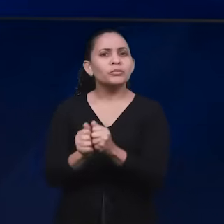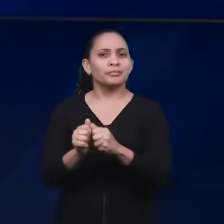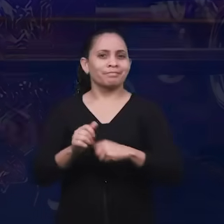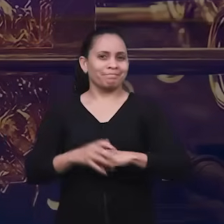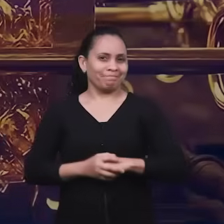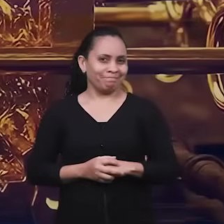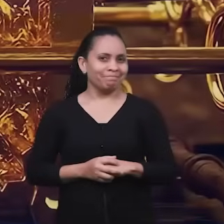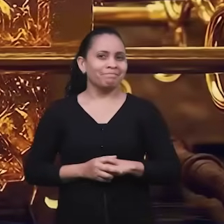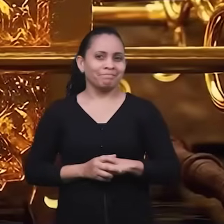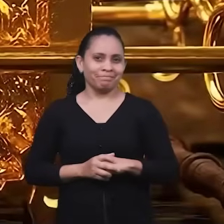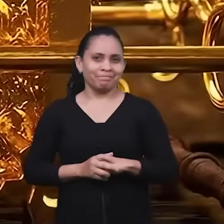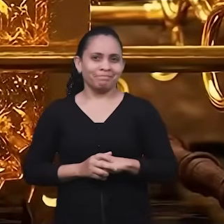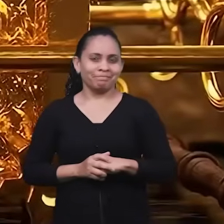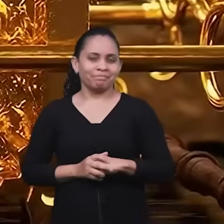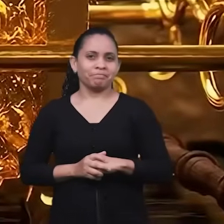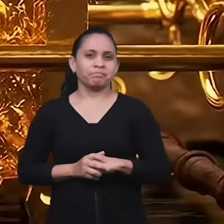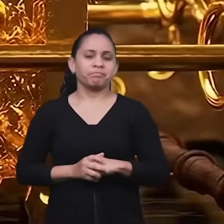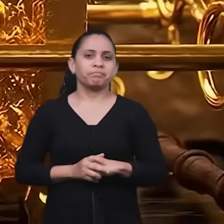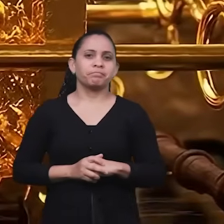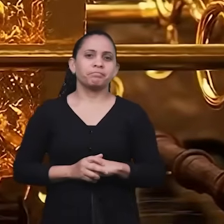seu aprisco.